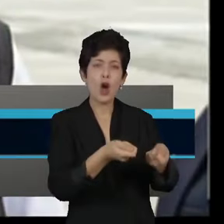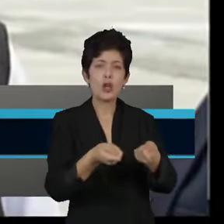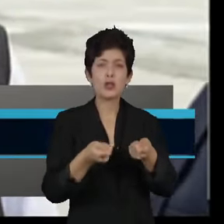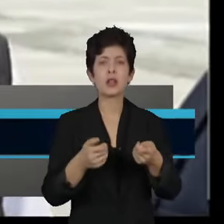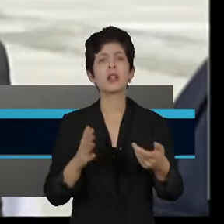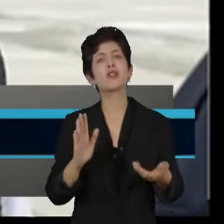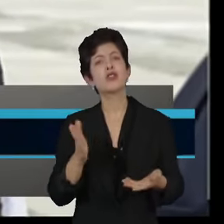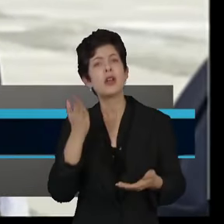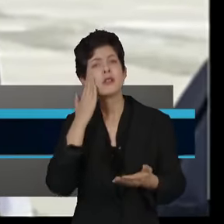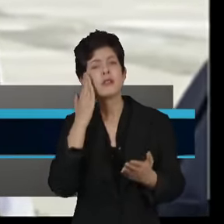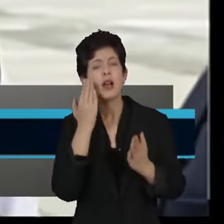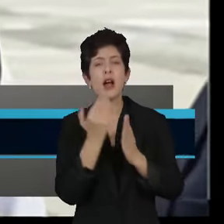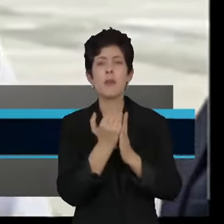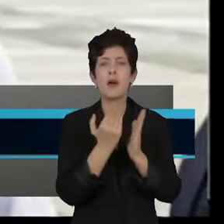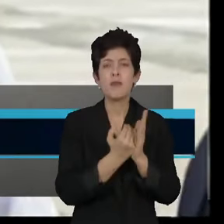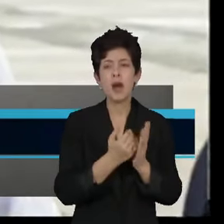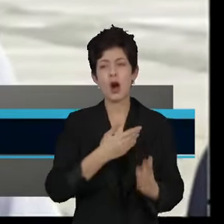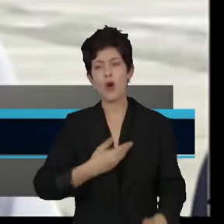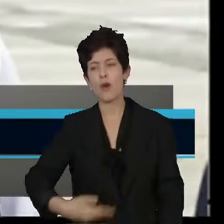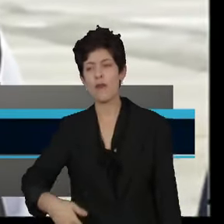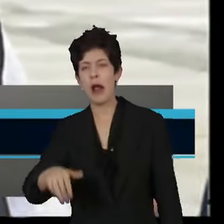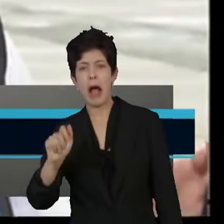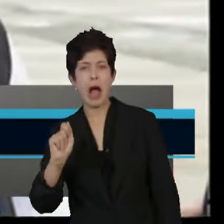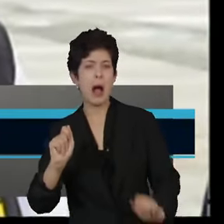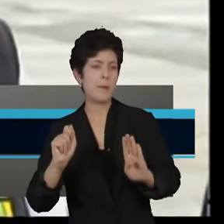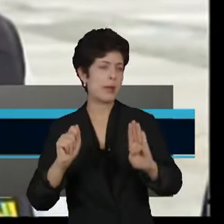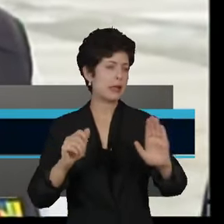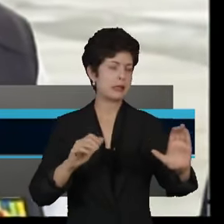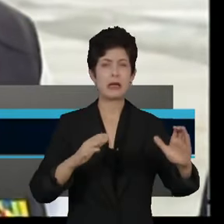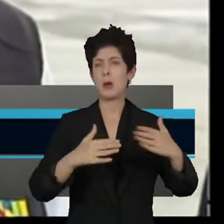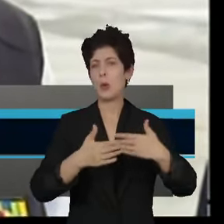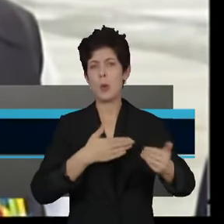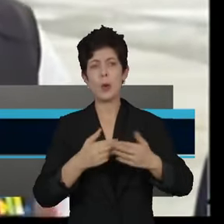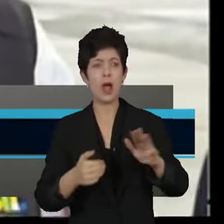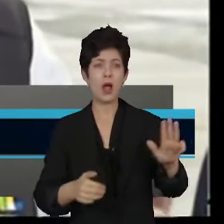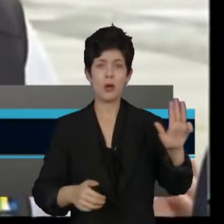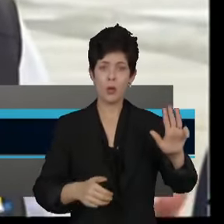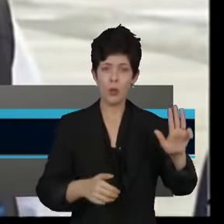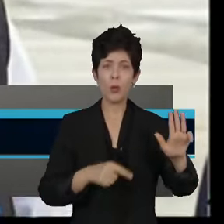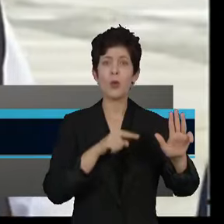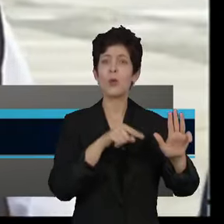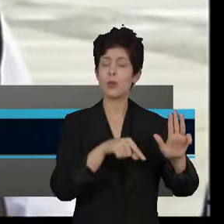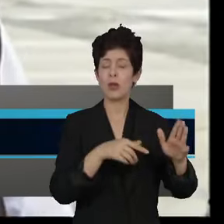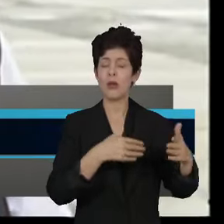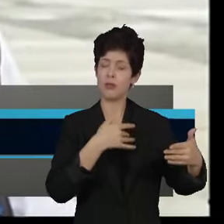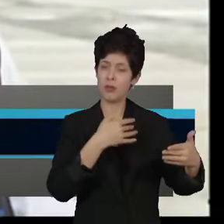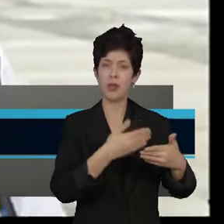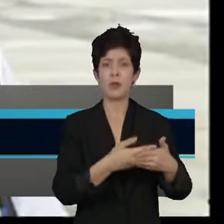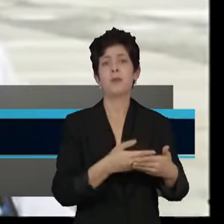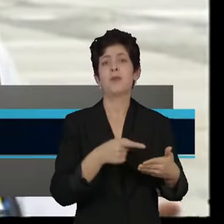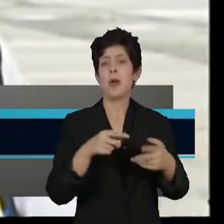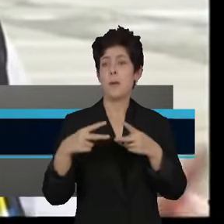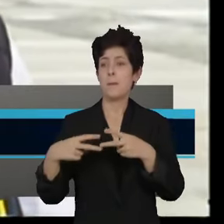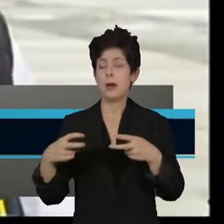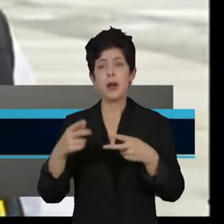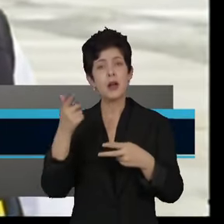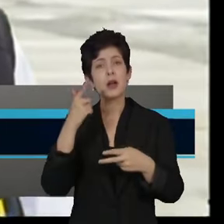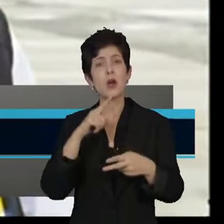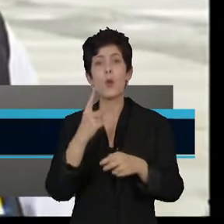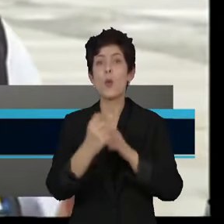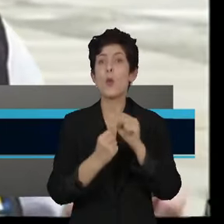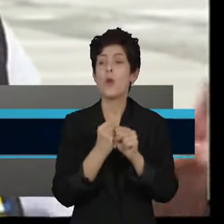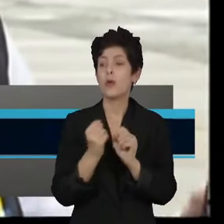prevê governo A, governo B, governo C. E no caso do presidente Lula, mais do que nunca, inclusive a Petrobras ganhou em um